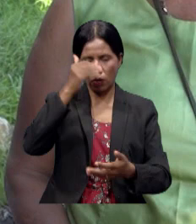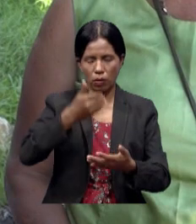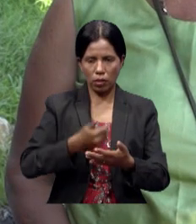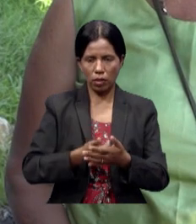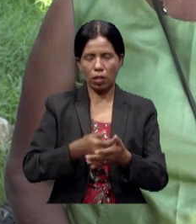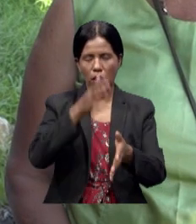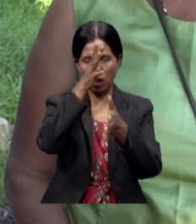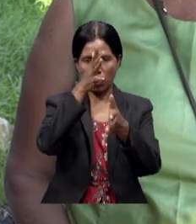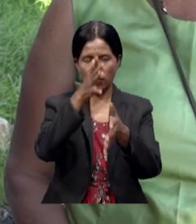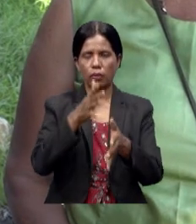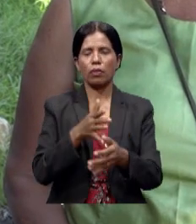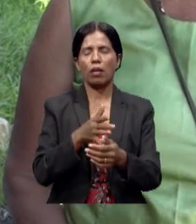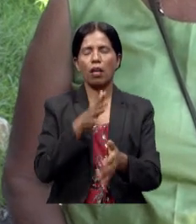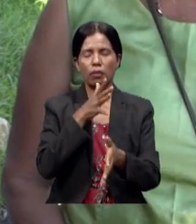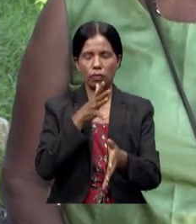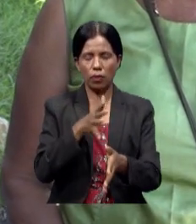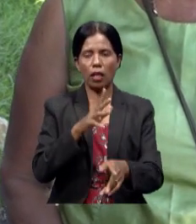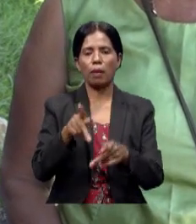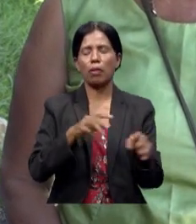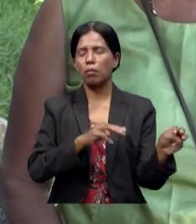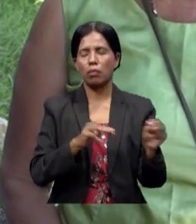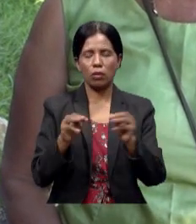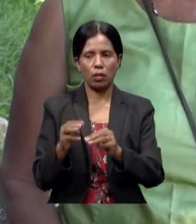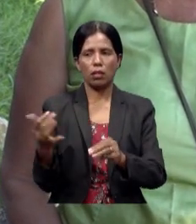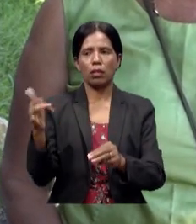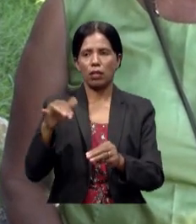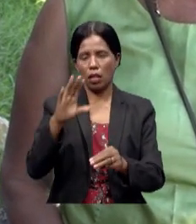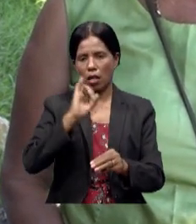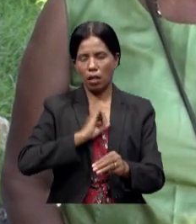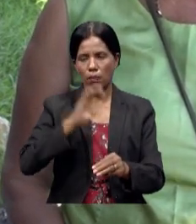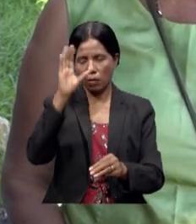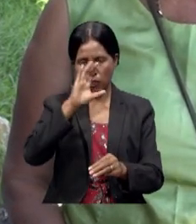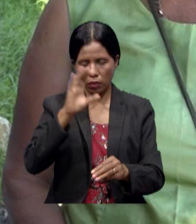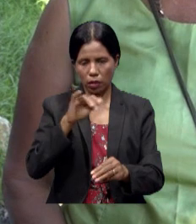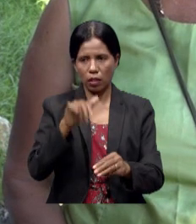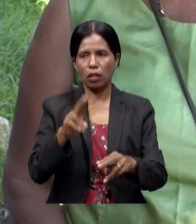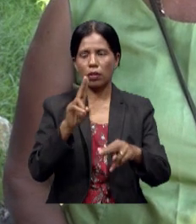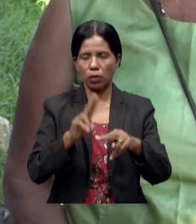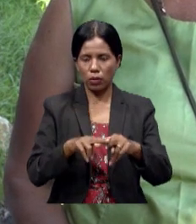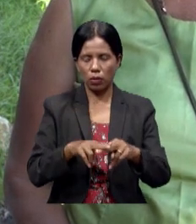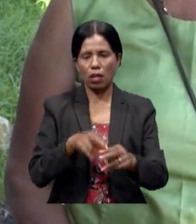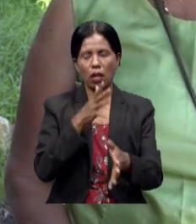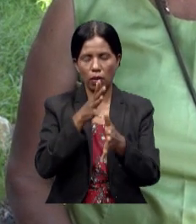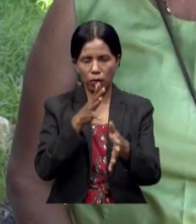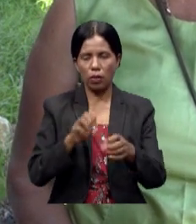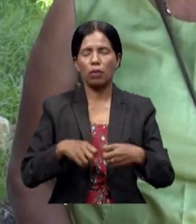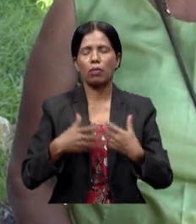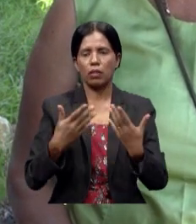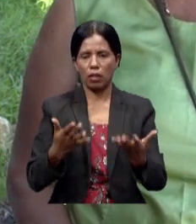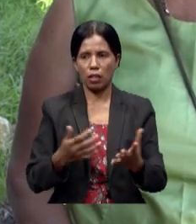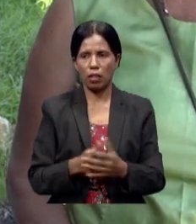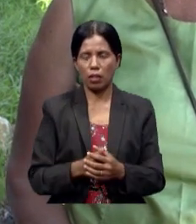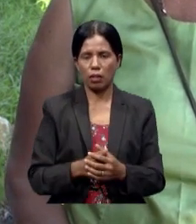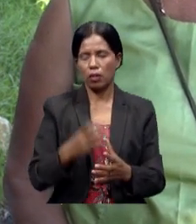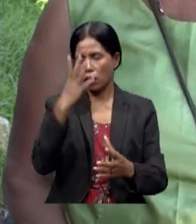ema gusur tiona ne ba udia sagu abo mena ina be hau mai bukania hau mai ni tura abo mena hanu sa desne ne pa toba